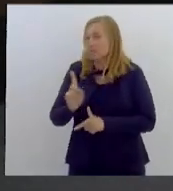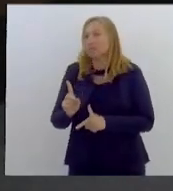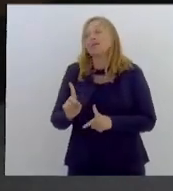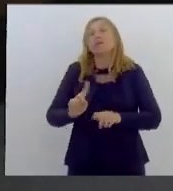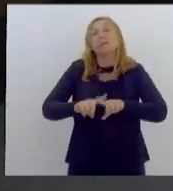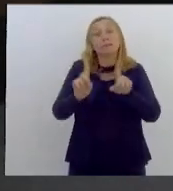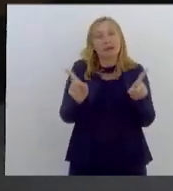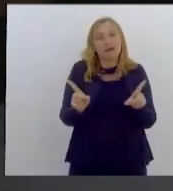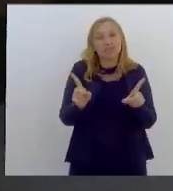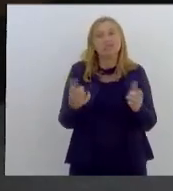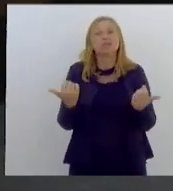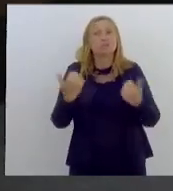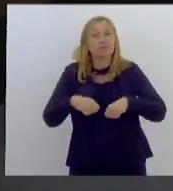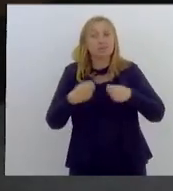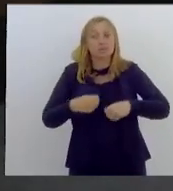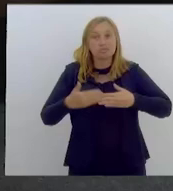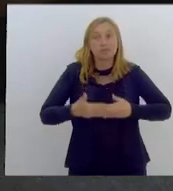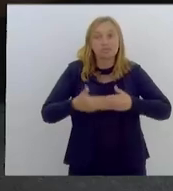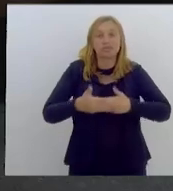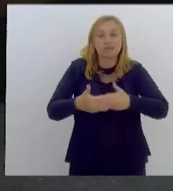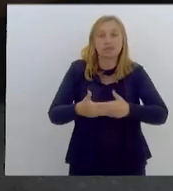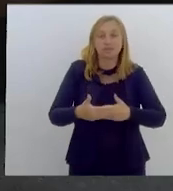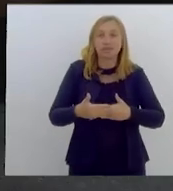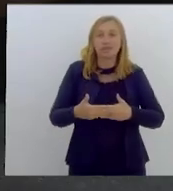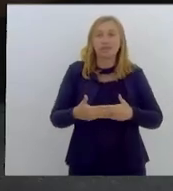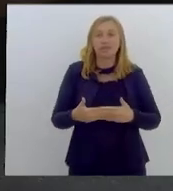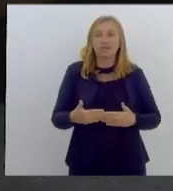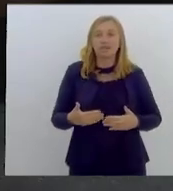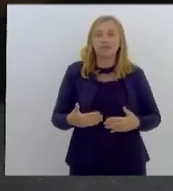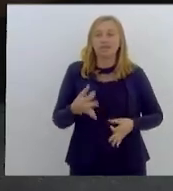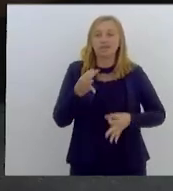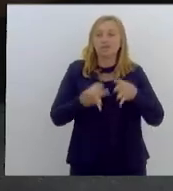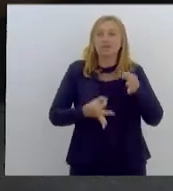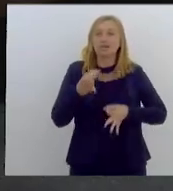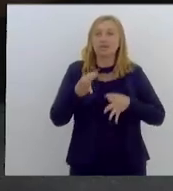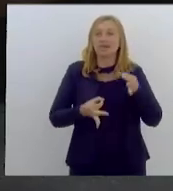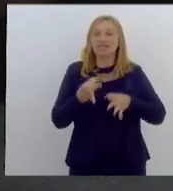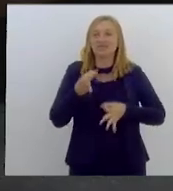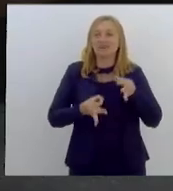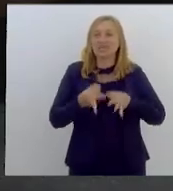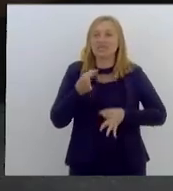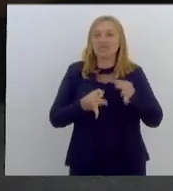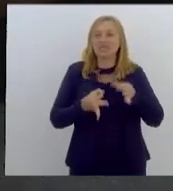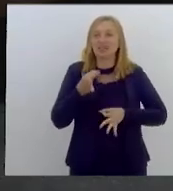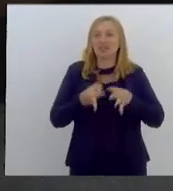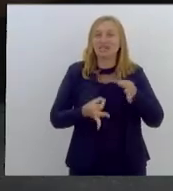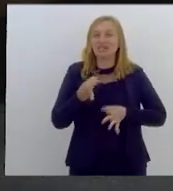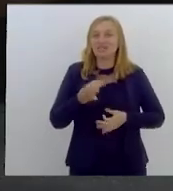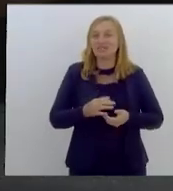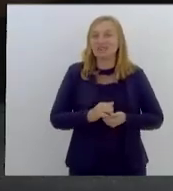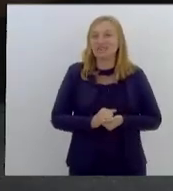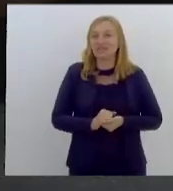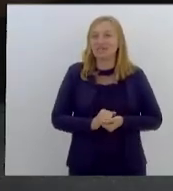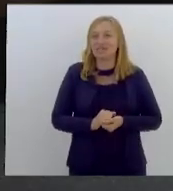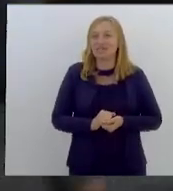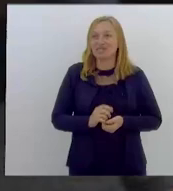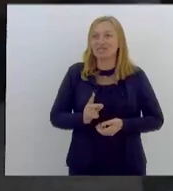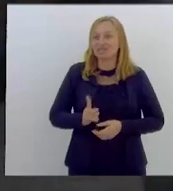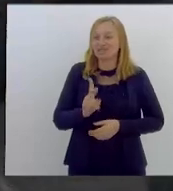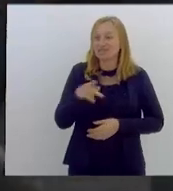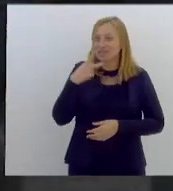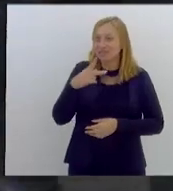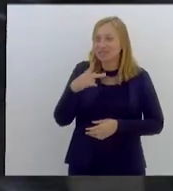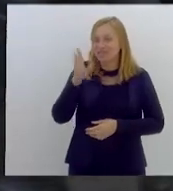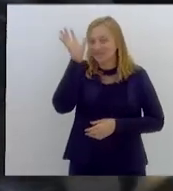Mas a gente precisa avançar na questão jurídica que envolve o tema e que é um tema sensível. E não é simples dizer, isso vai ser